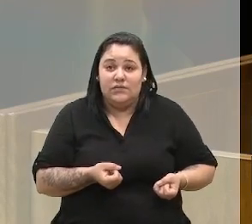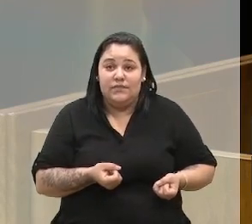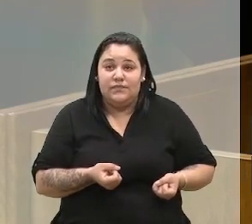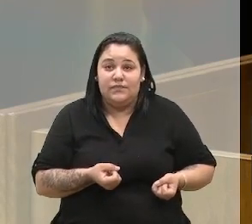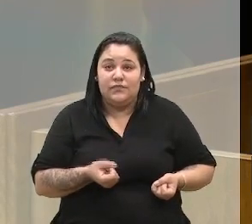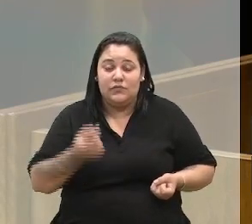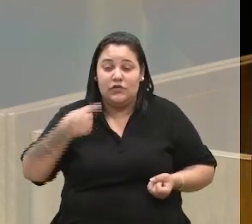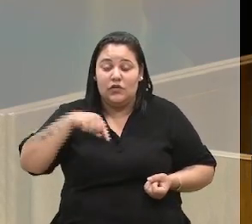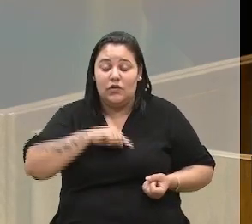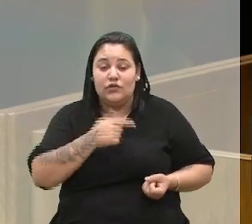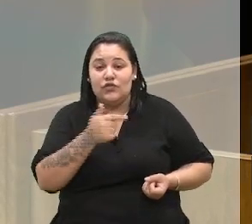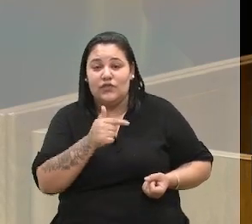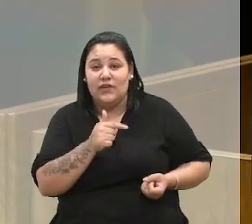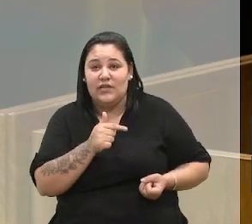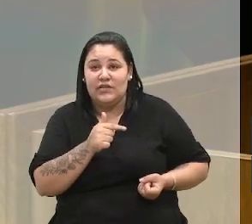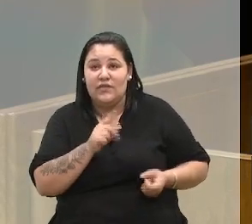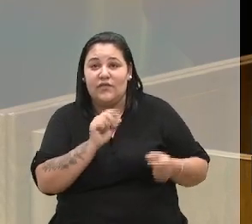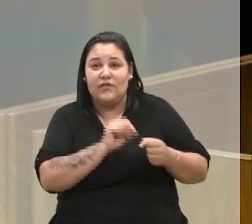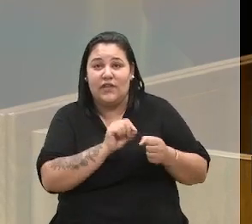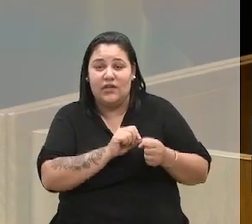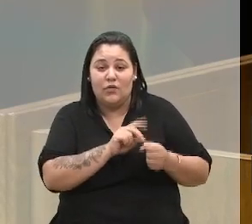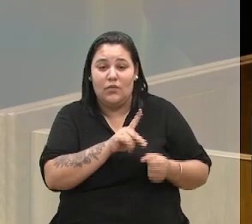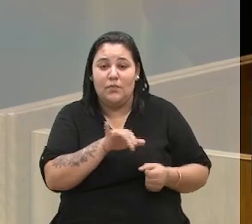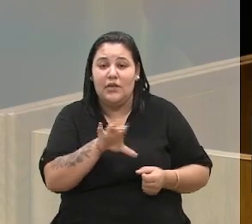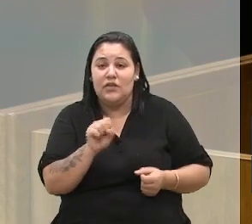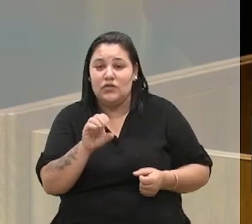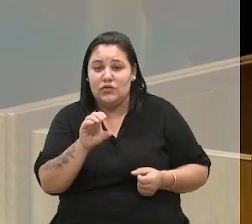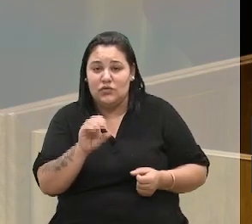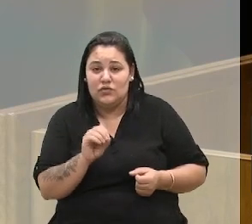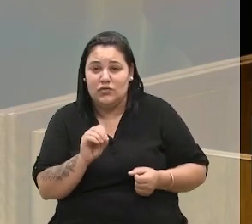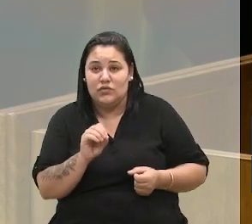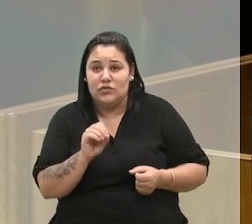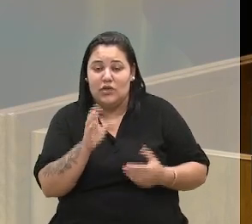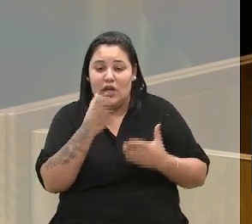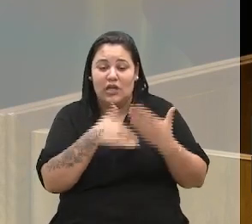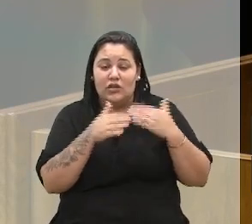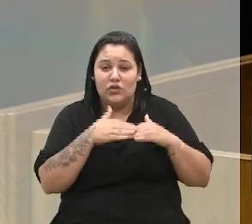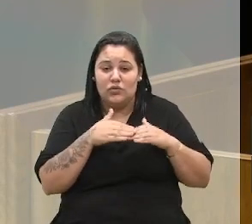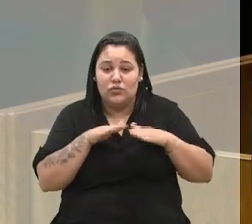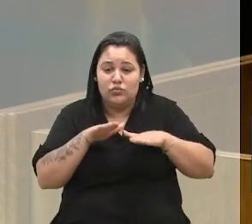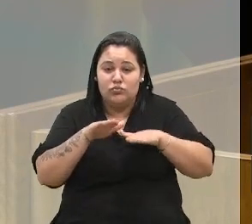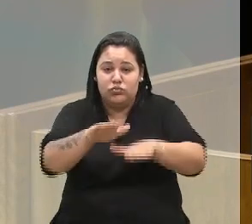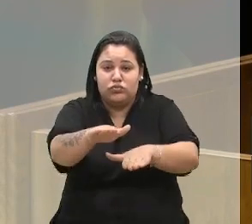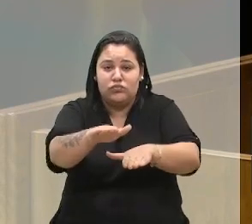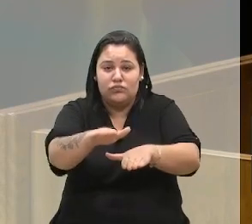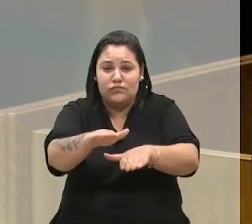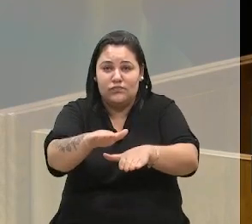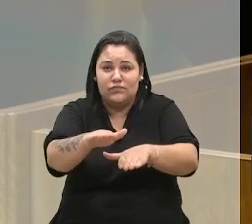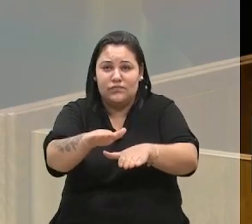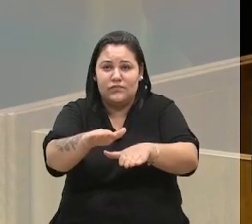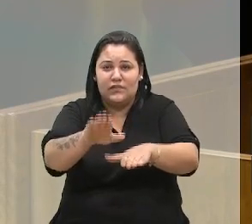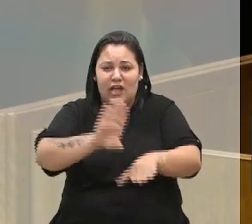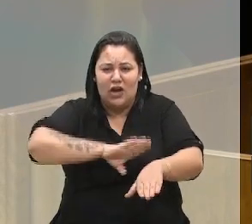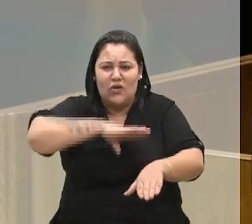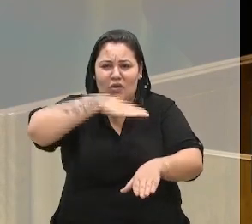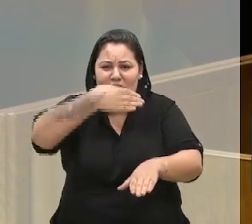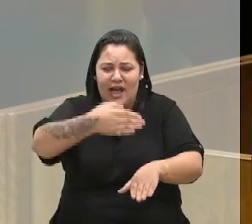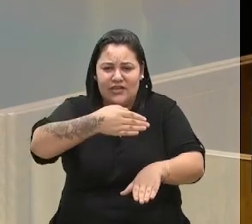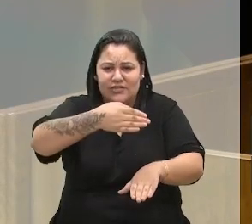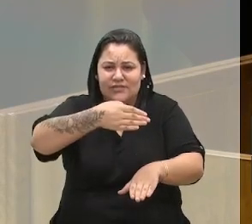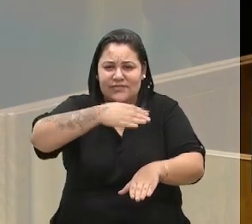não tivéssemos feito o piso rígido em todas as vias da cidade, que a coragem do prefeito Alceu teve de